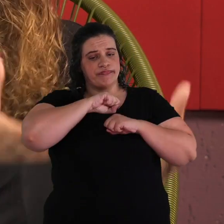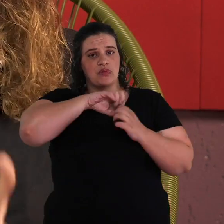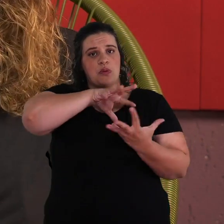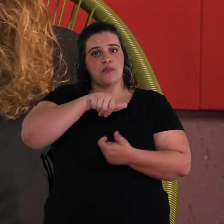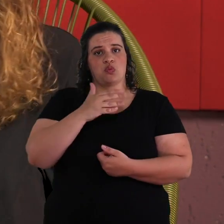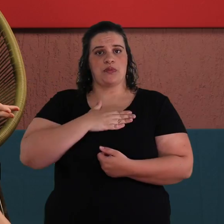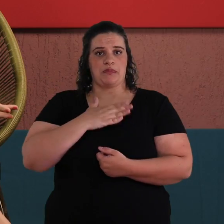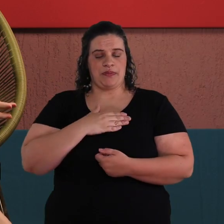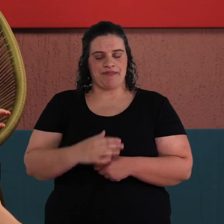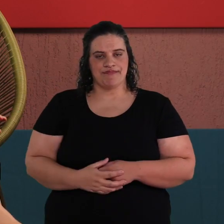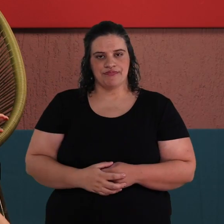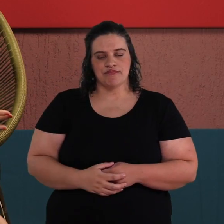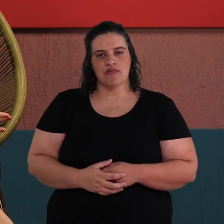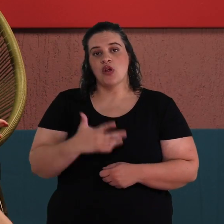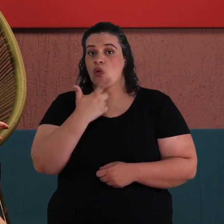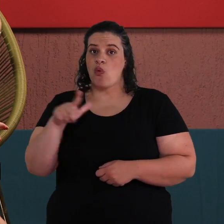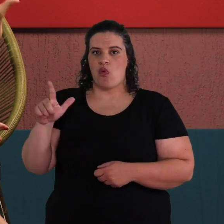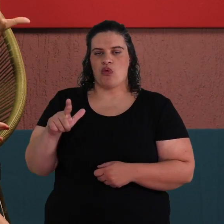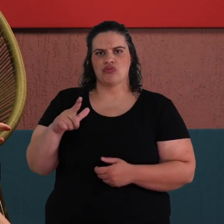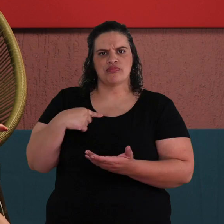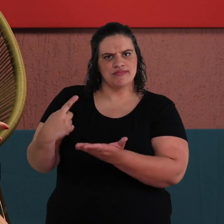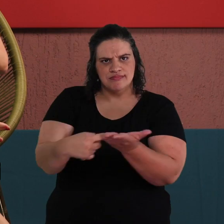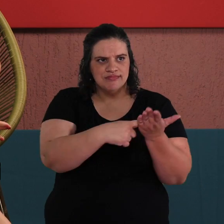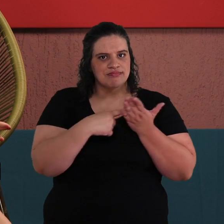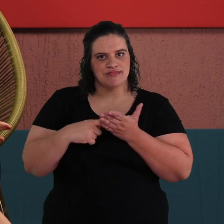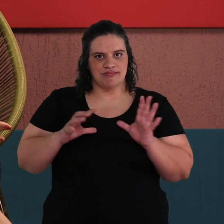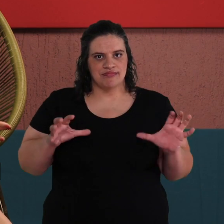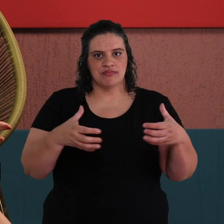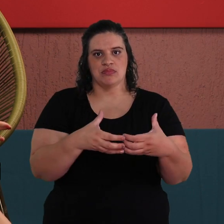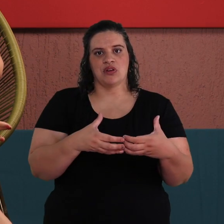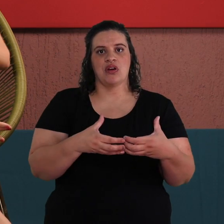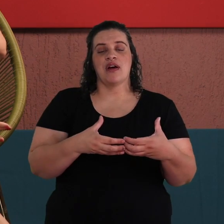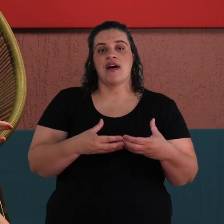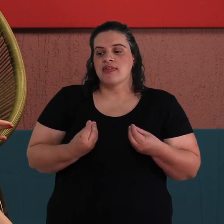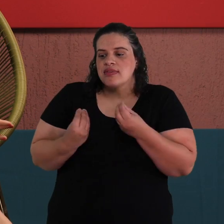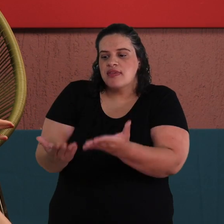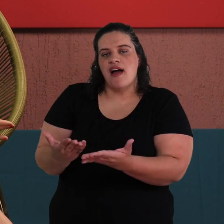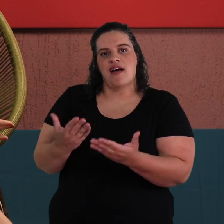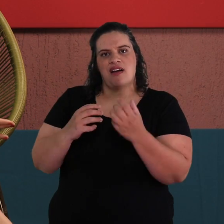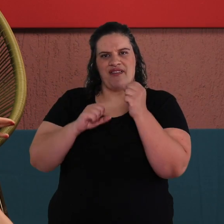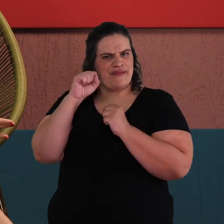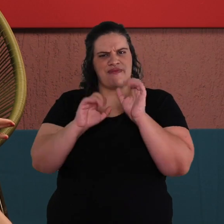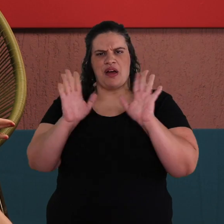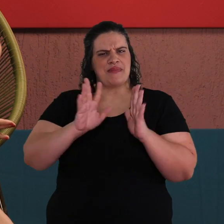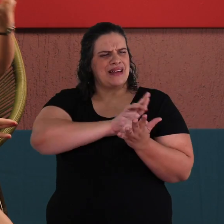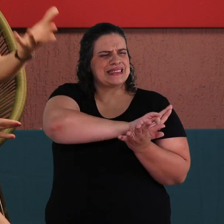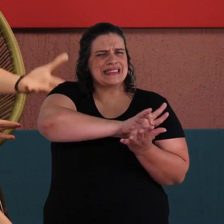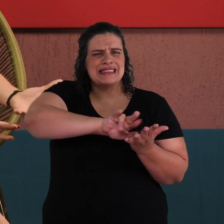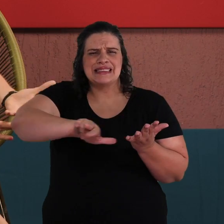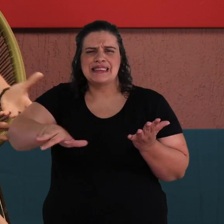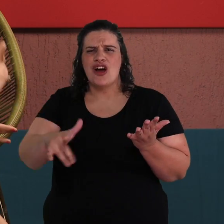o que ela conhece. Agora, se a gente combina aqui entre a gente, que a gente vai oferecer uma